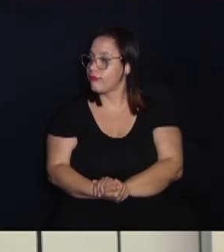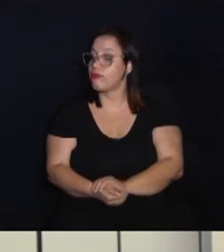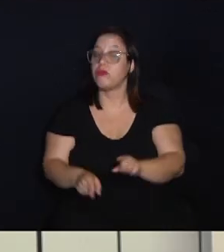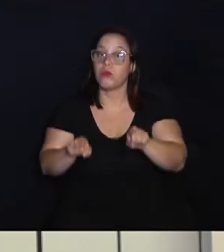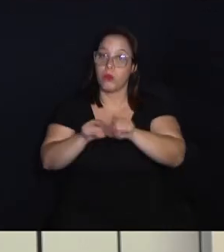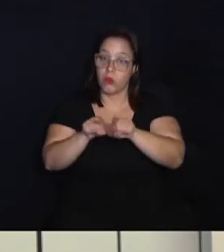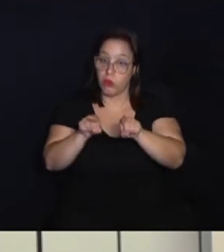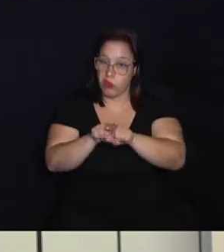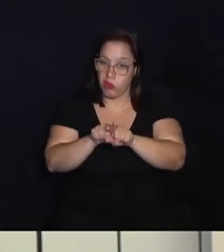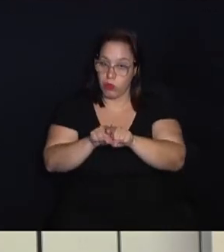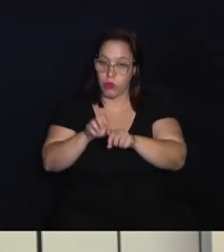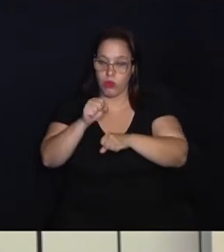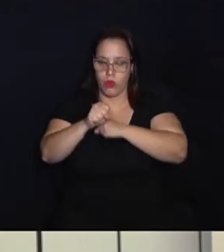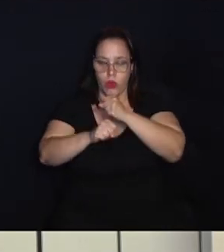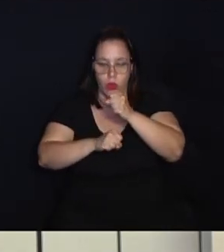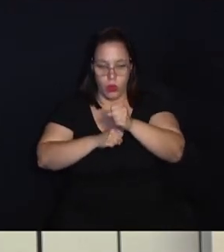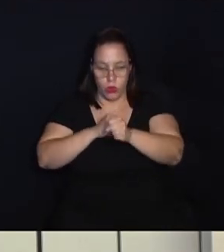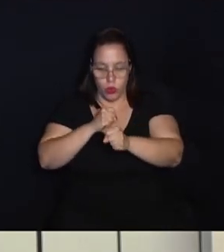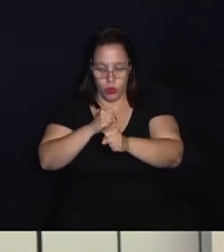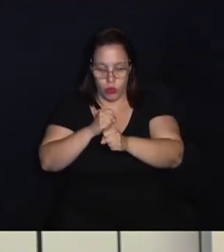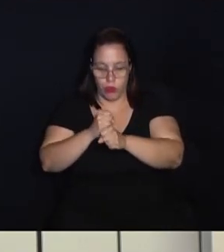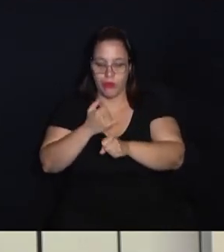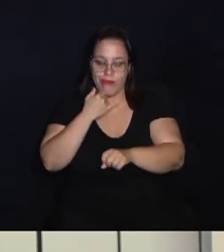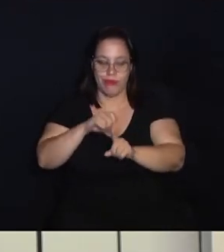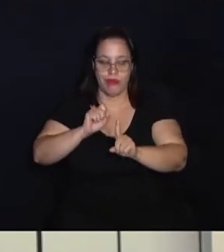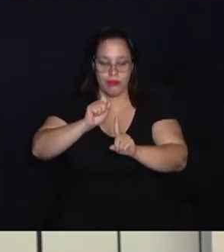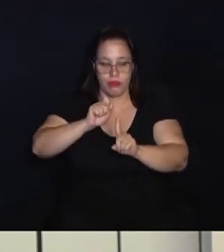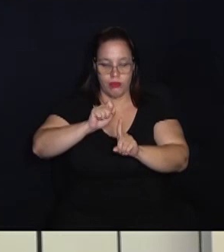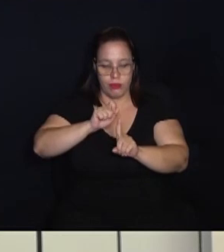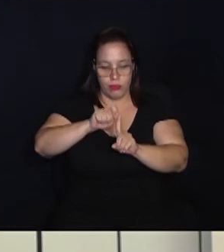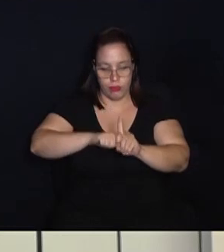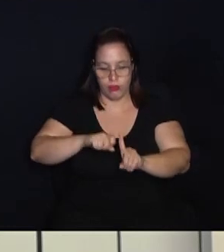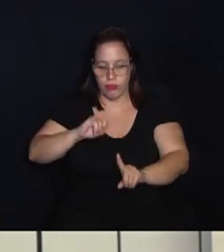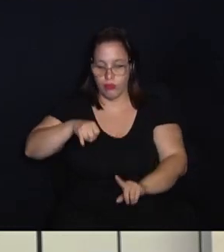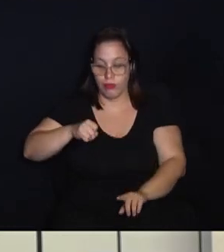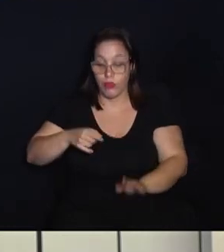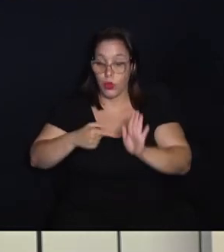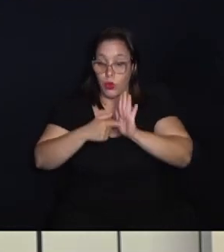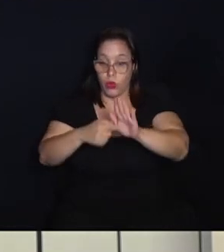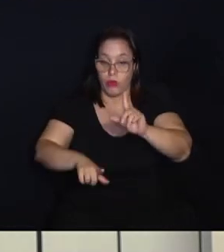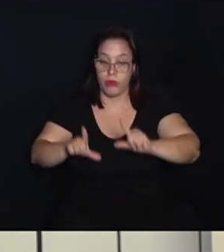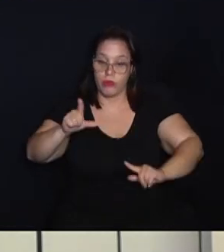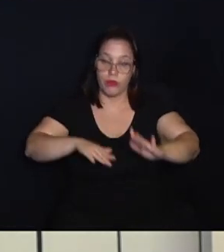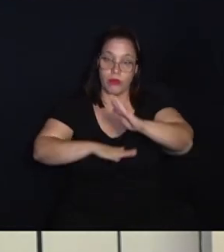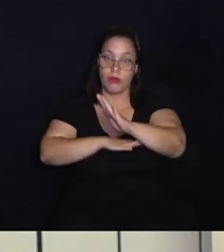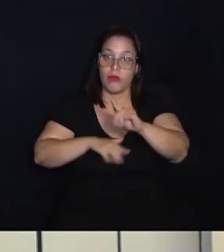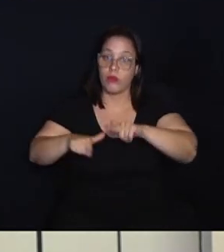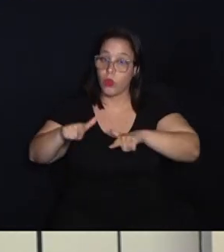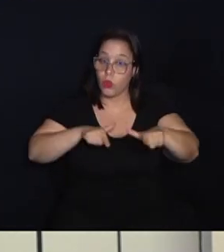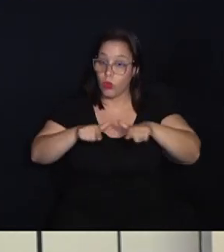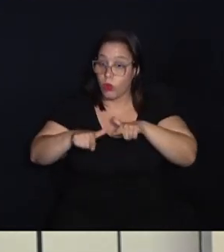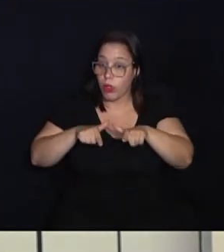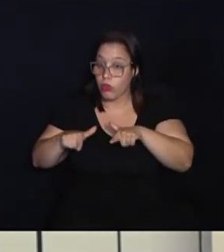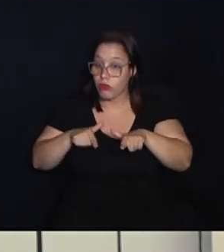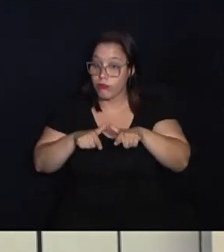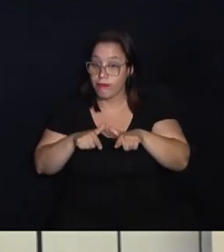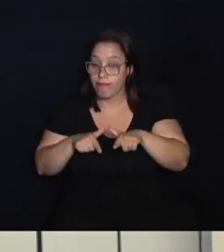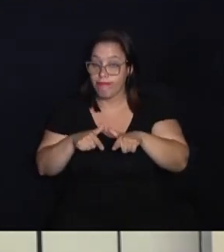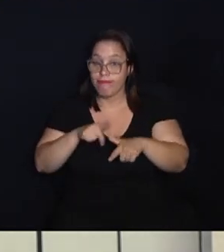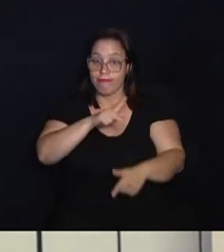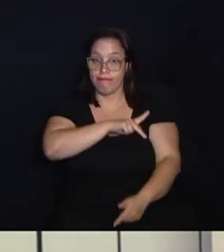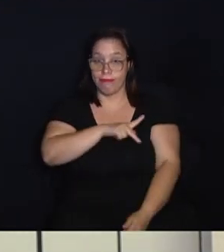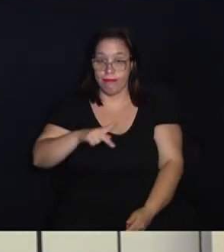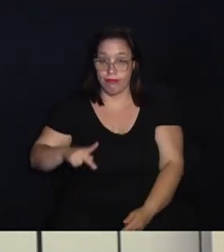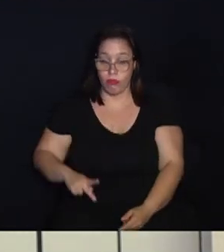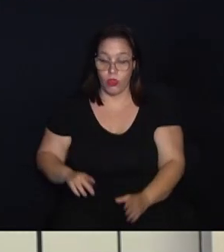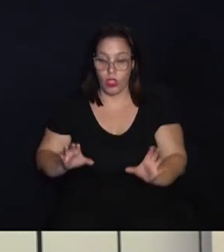Também durante todo o mês de janeiro, nós vamos mostrar aqui no Jornal Câmara Notícia o trabalho realizado pelos presidentes